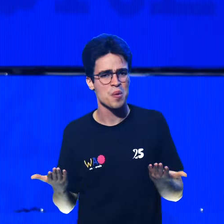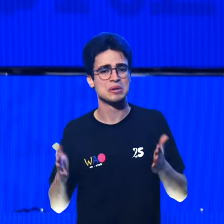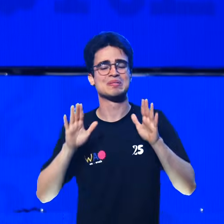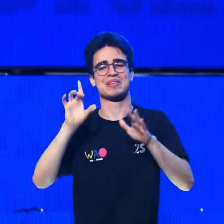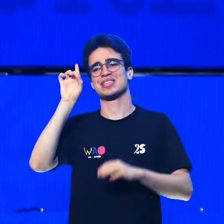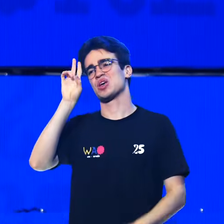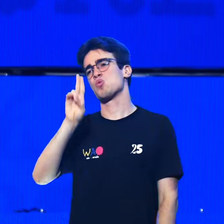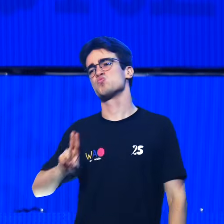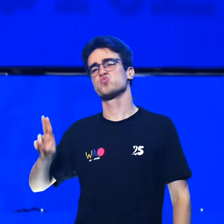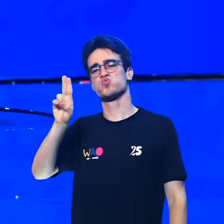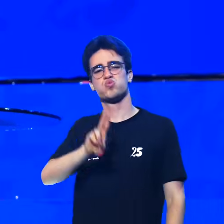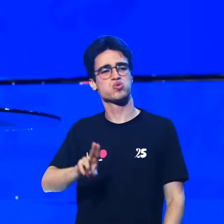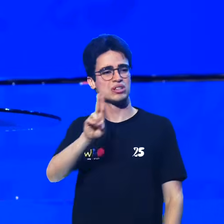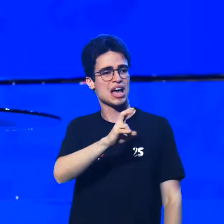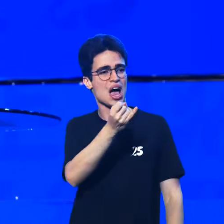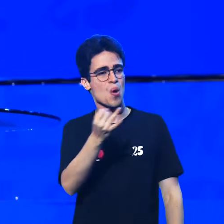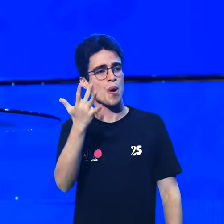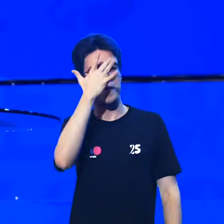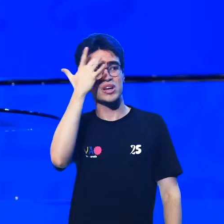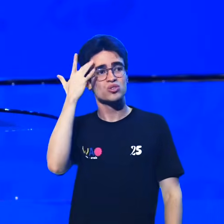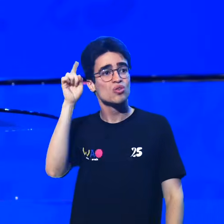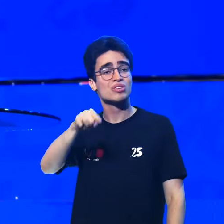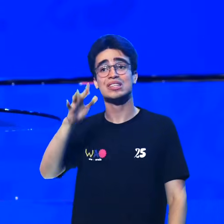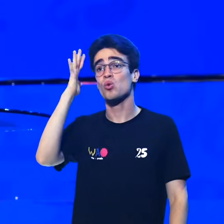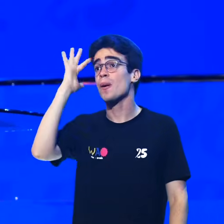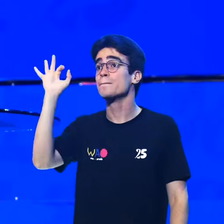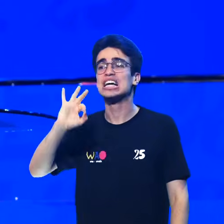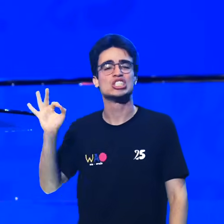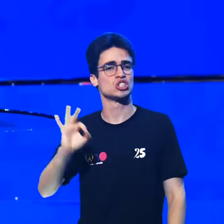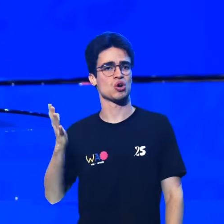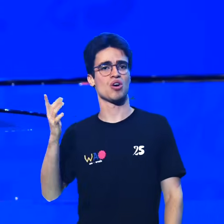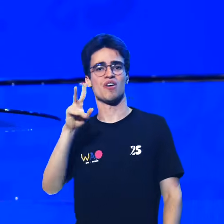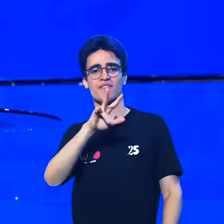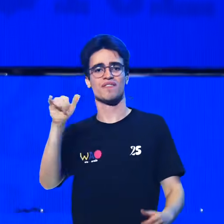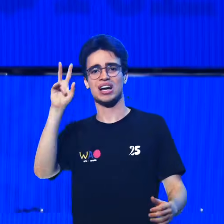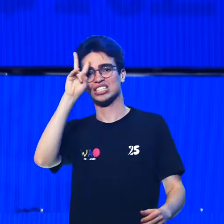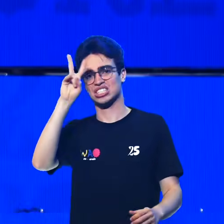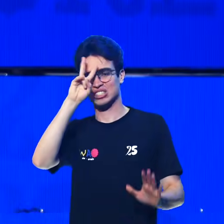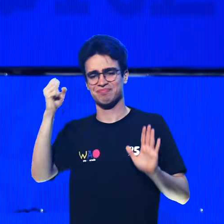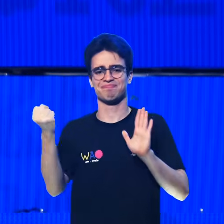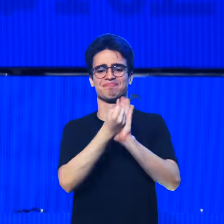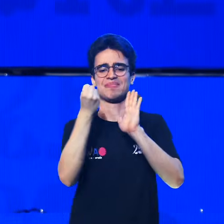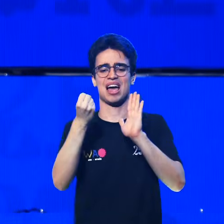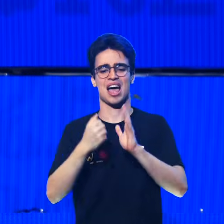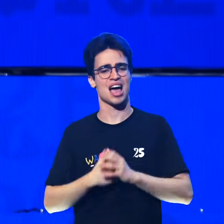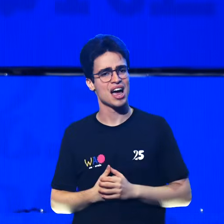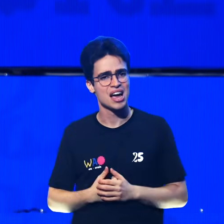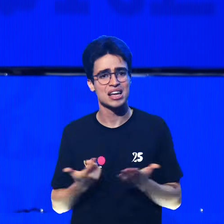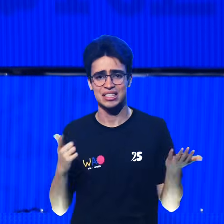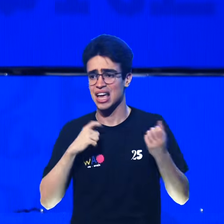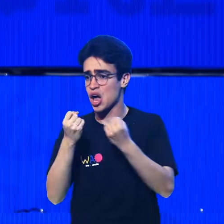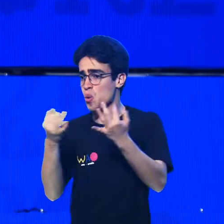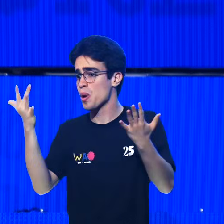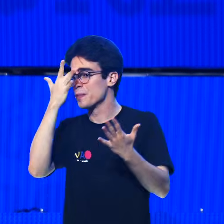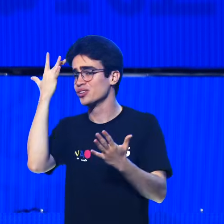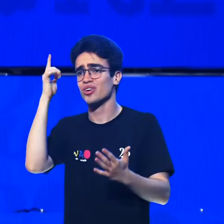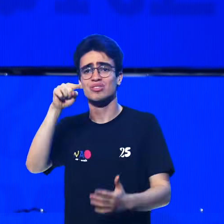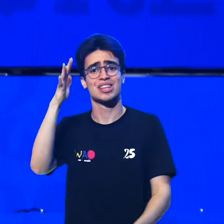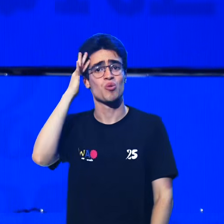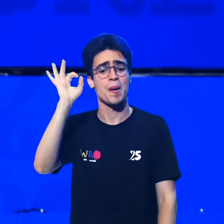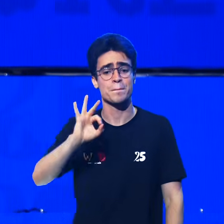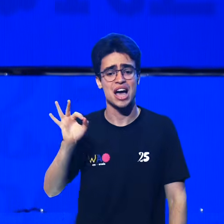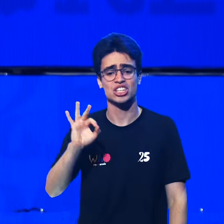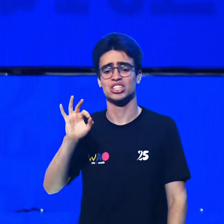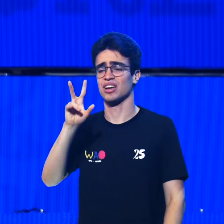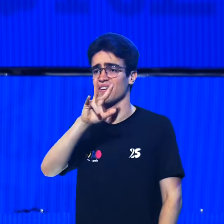não imaginou para construir histórias com você. Deus vai colocar pessoas que você não tem ideia para abençoar a